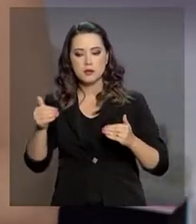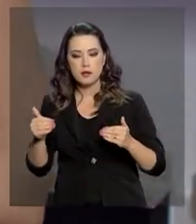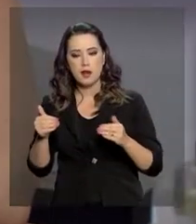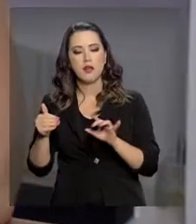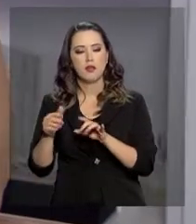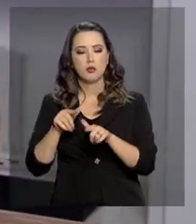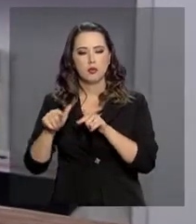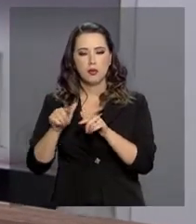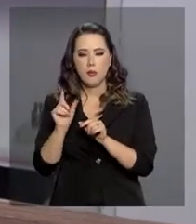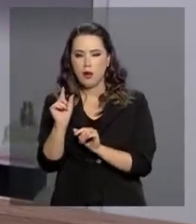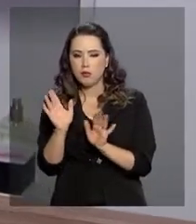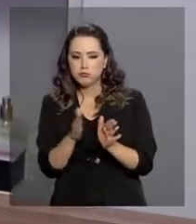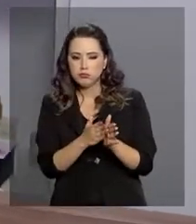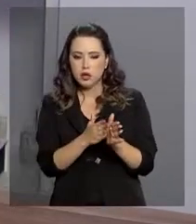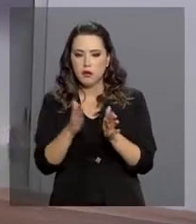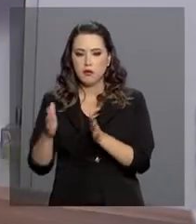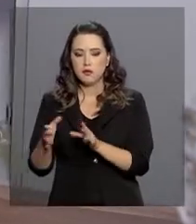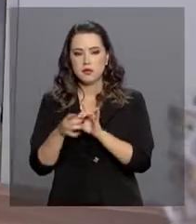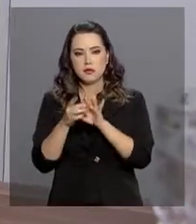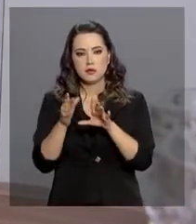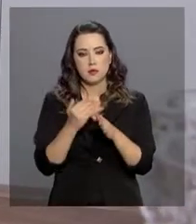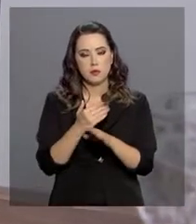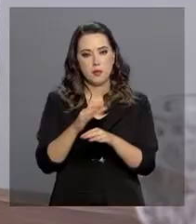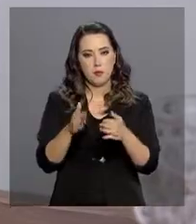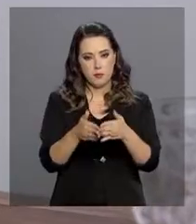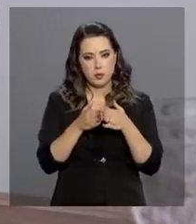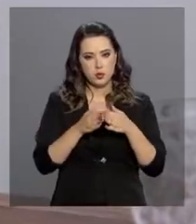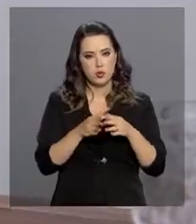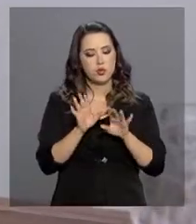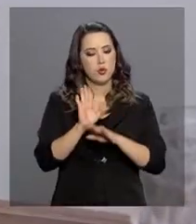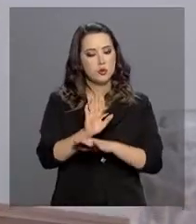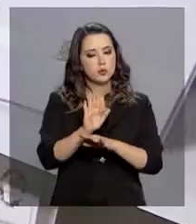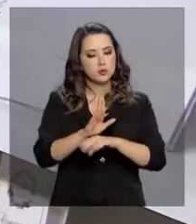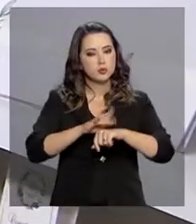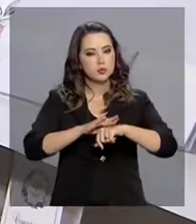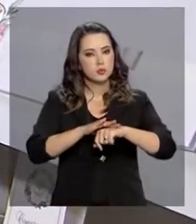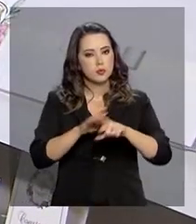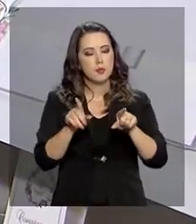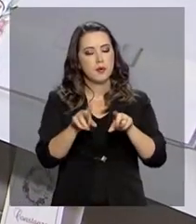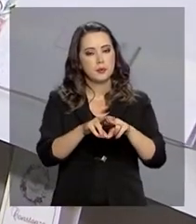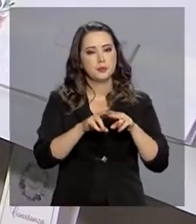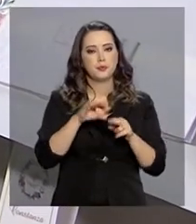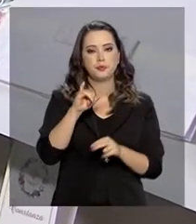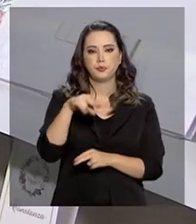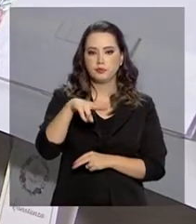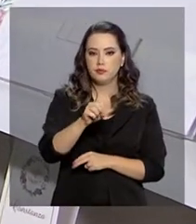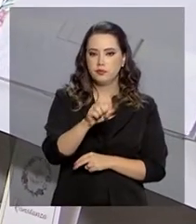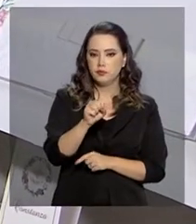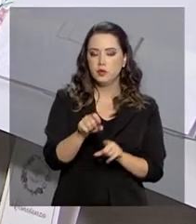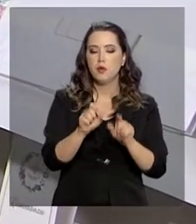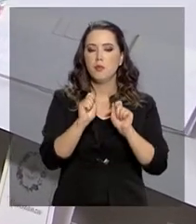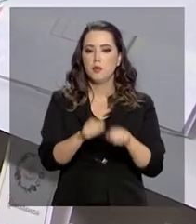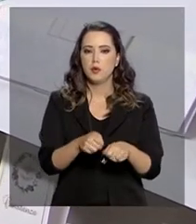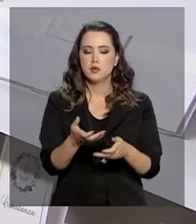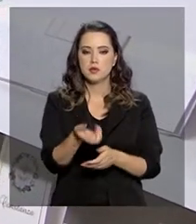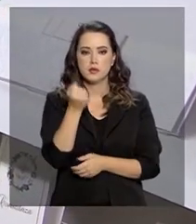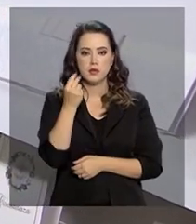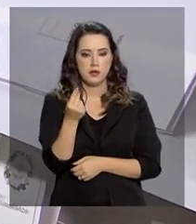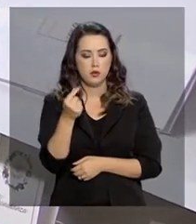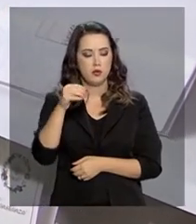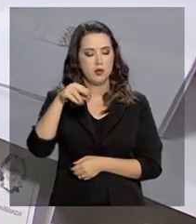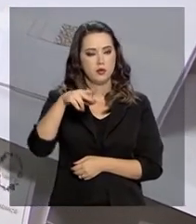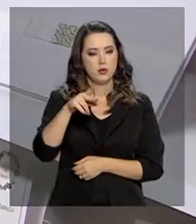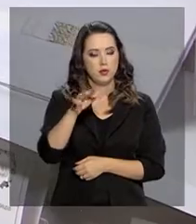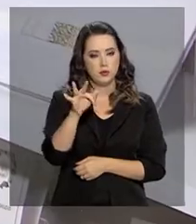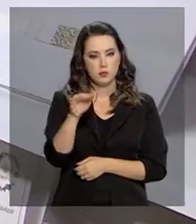tratamento então entrada no auxílio doença pela previdência social e pode sacar o fundo de garantia do tempo de serviço